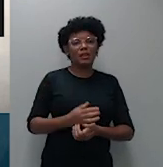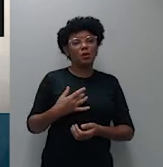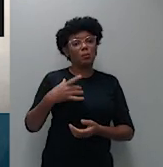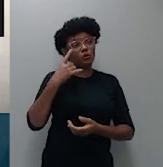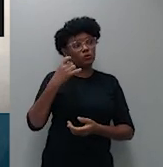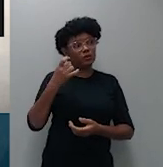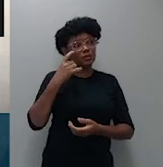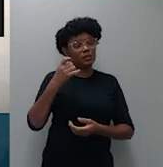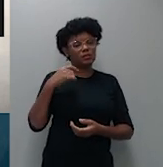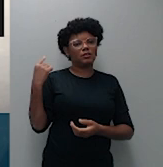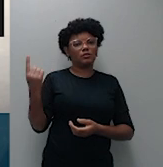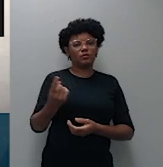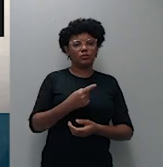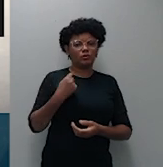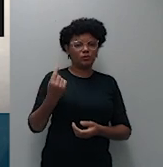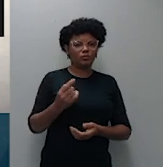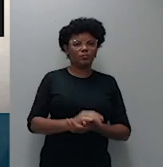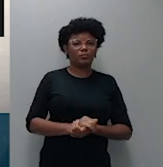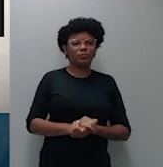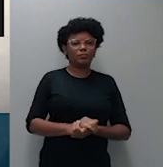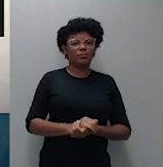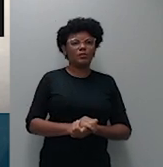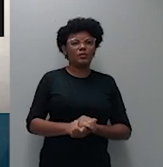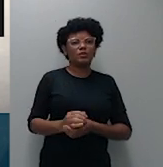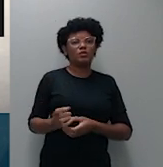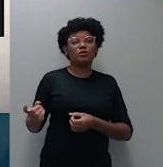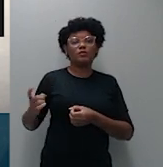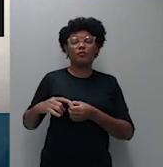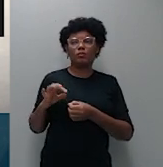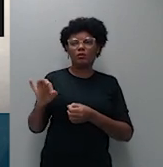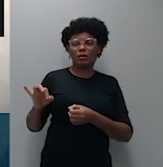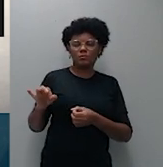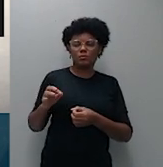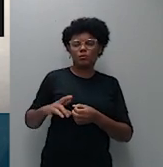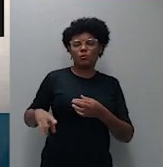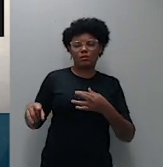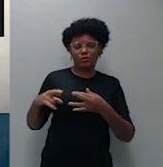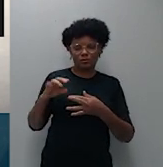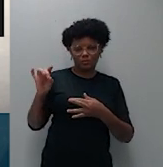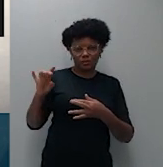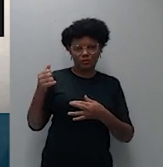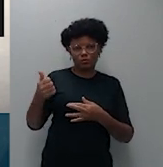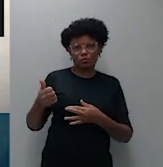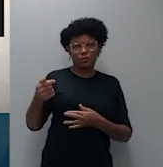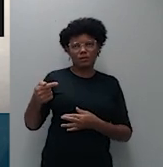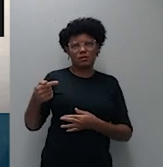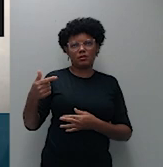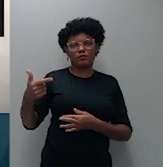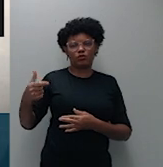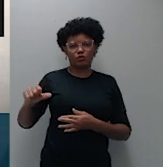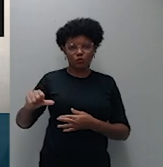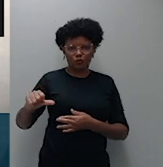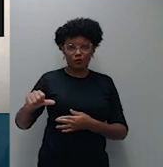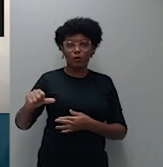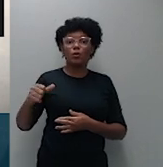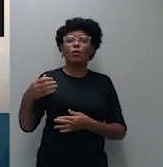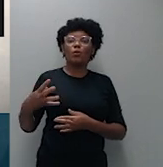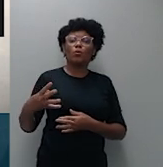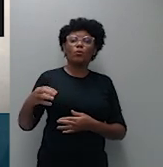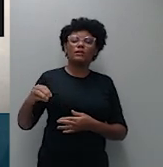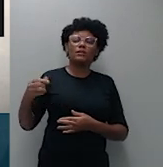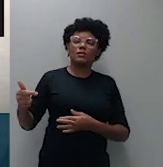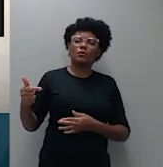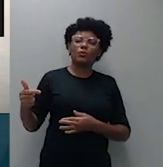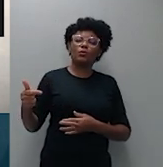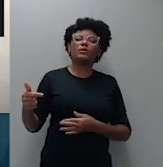nós e nós voltarmos refiro-me ao recurso especial 1/729 402 relator o ministro